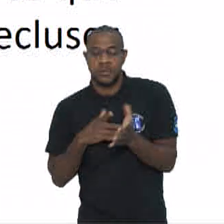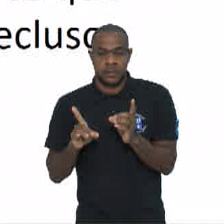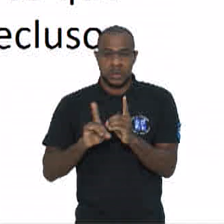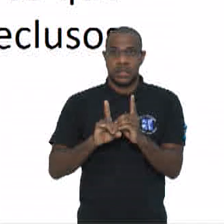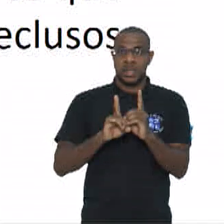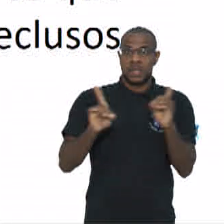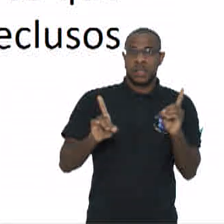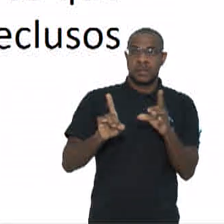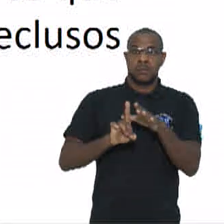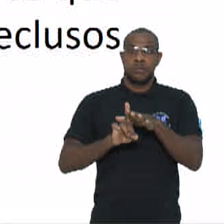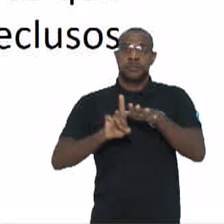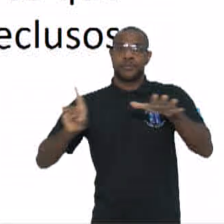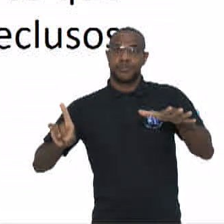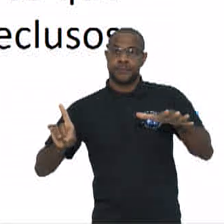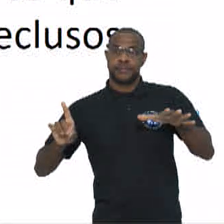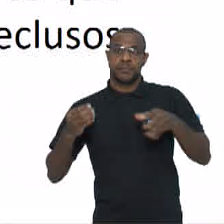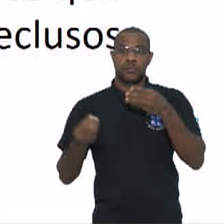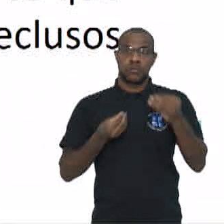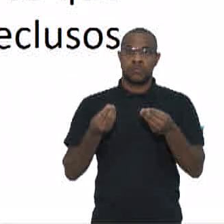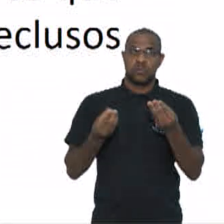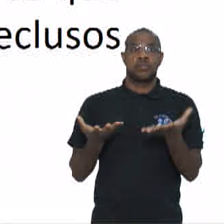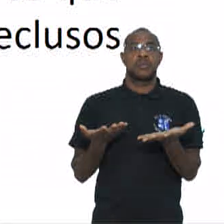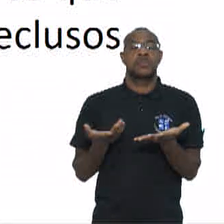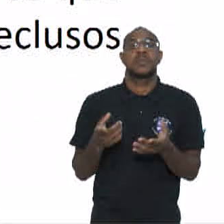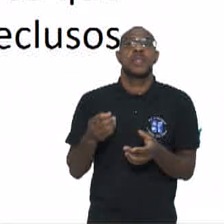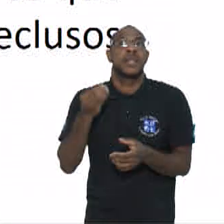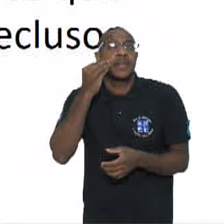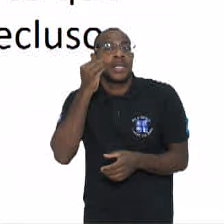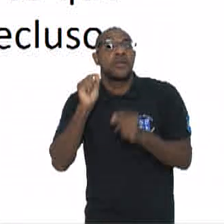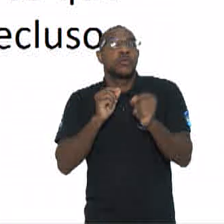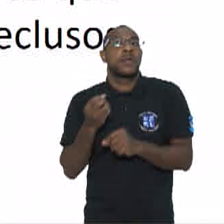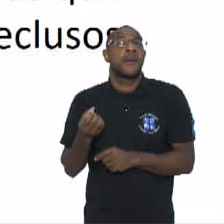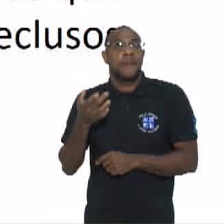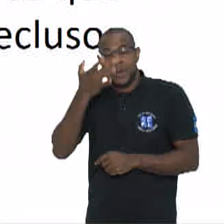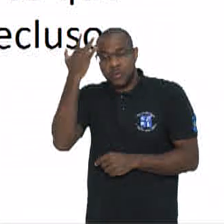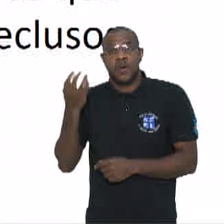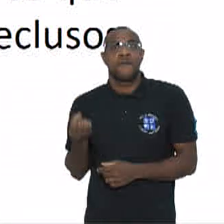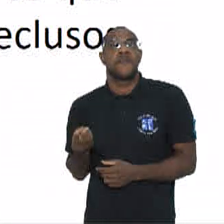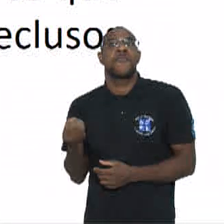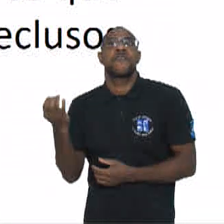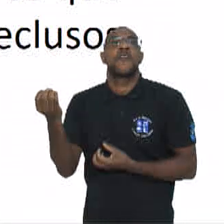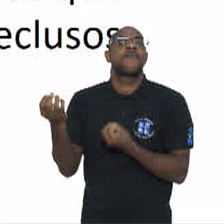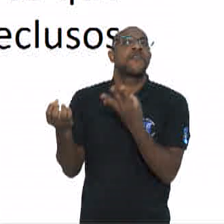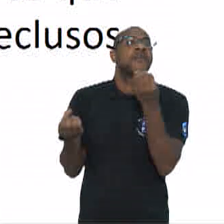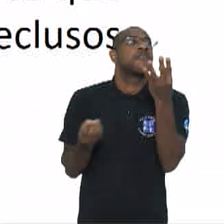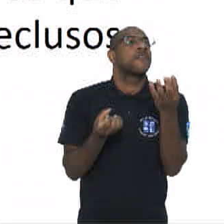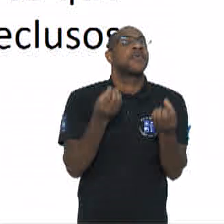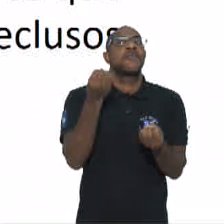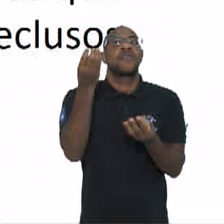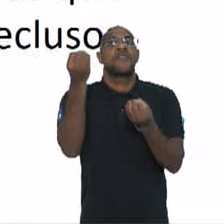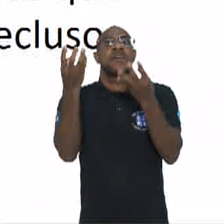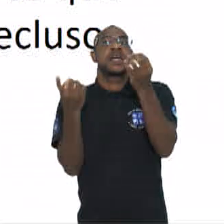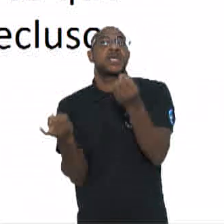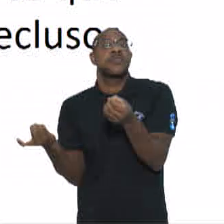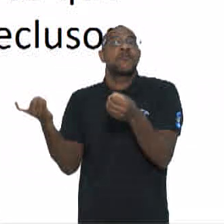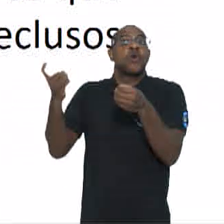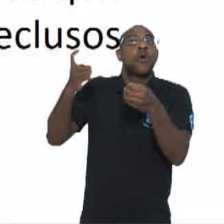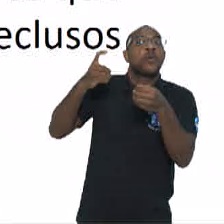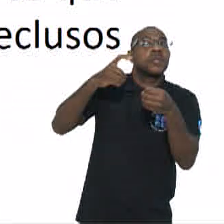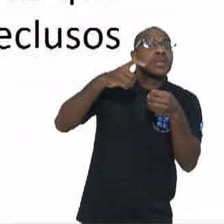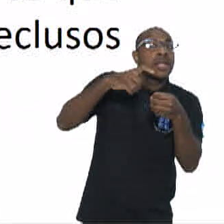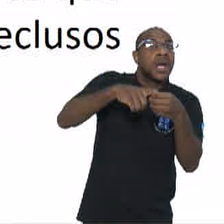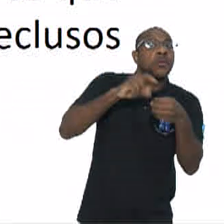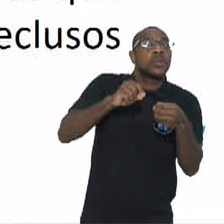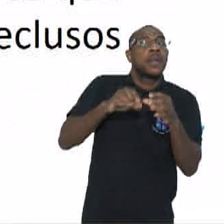em hotéis destinados a viajantes em quarentena que retornaram a Melbourne, e suspeita-se